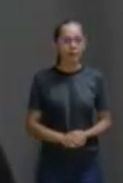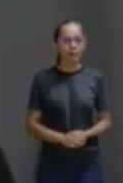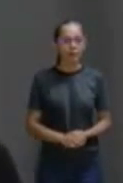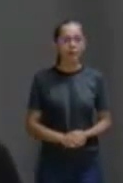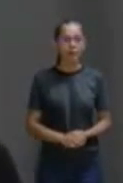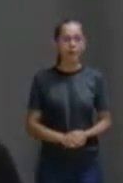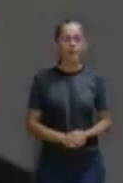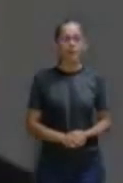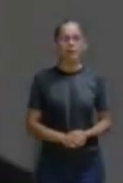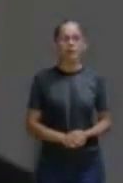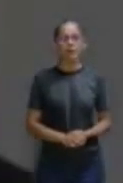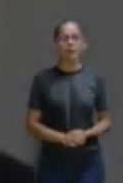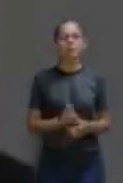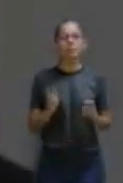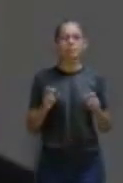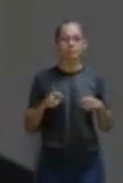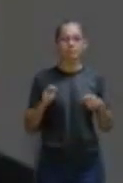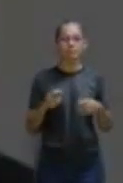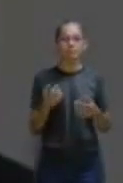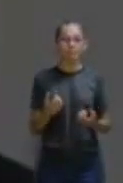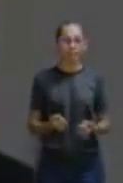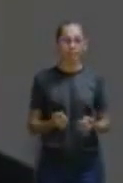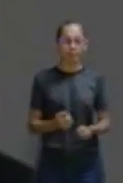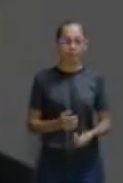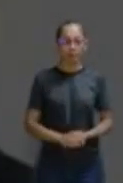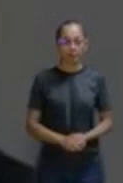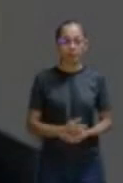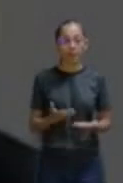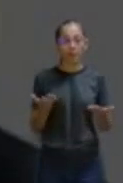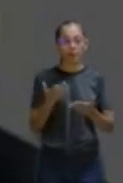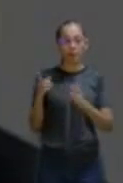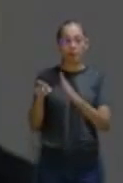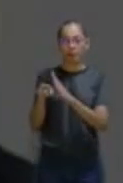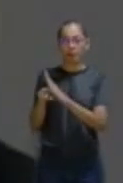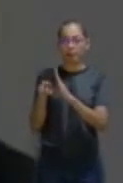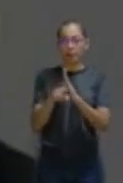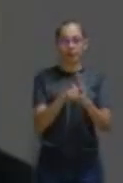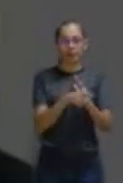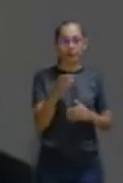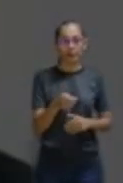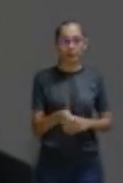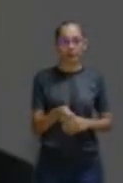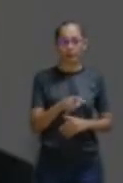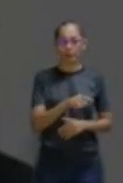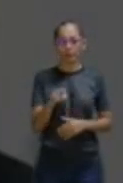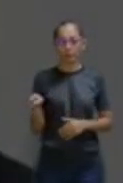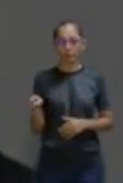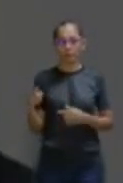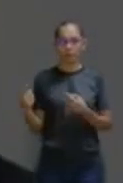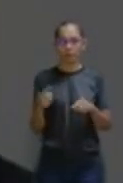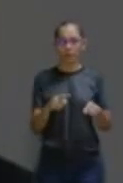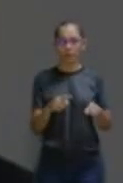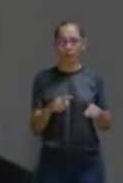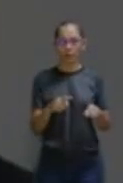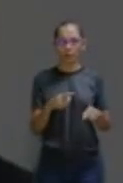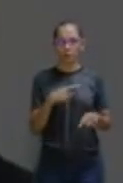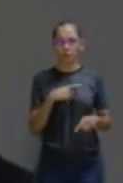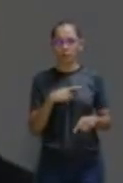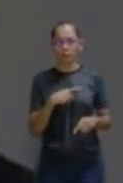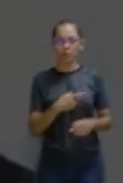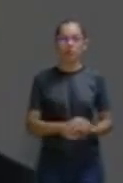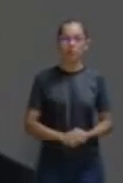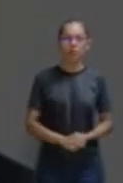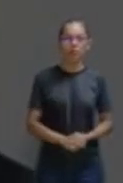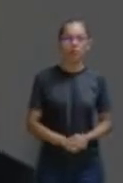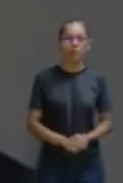partido, Podemos. Eu pergunto aos juízes e às juízas Se há alguma objeção?